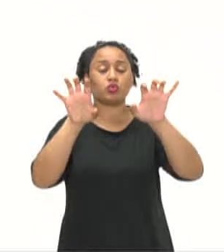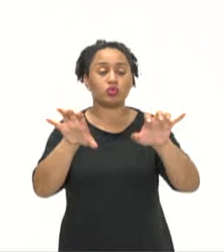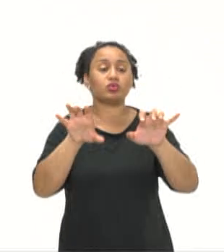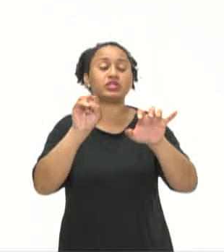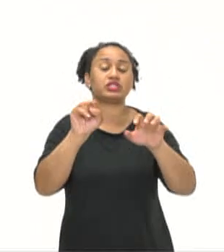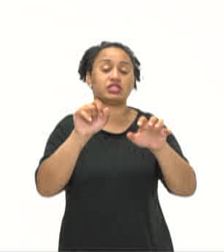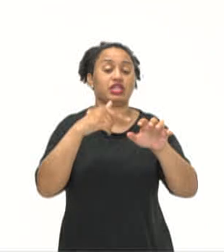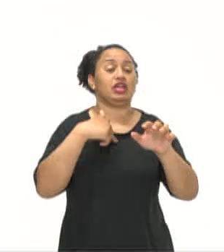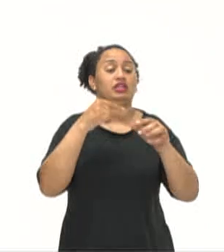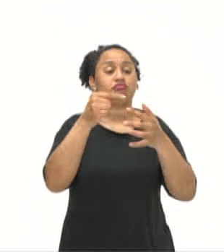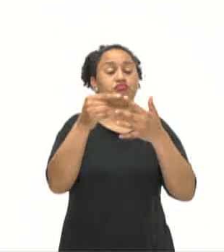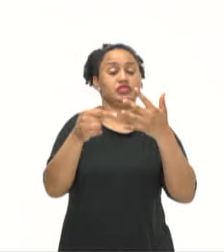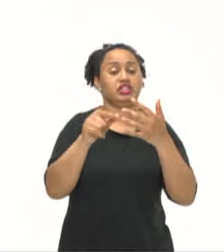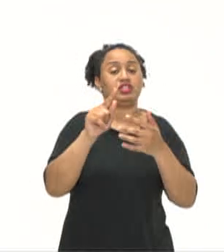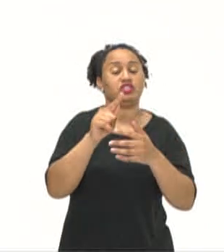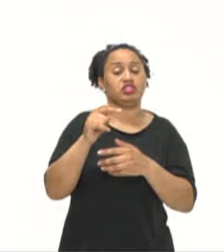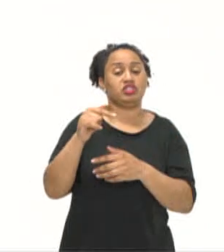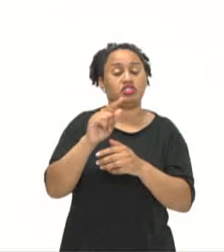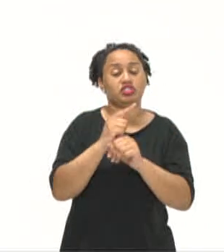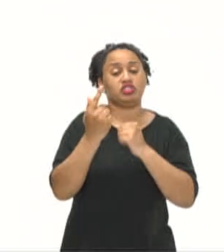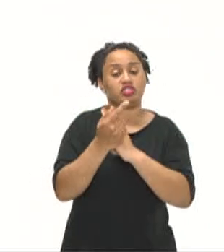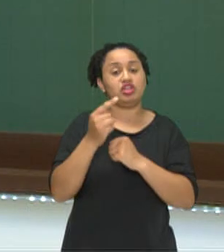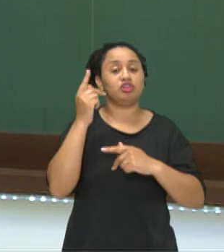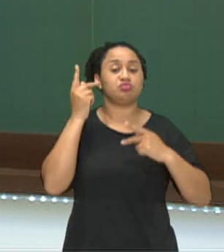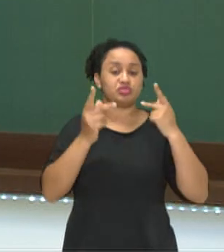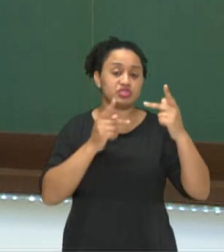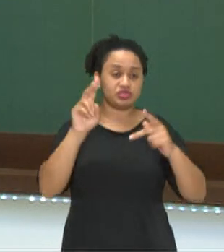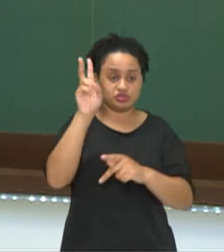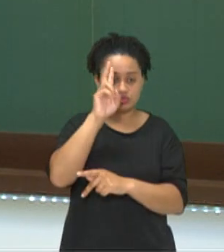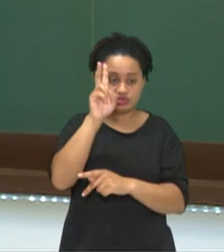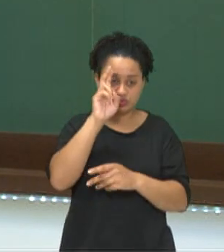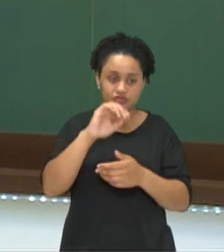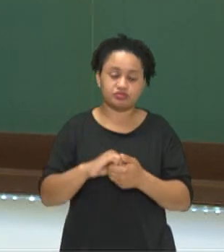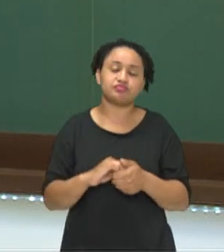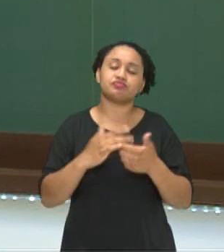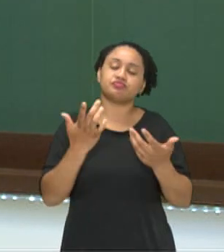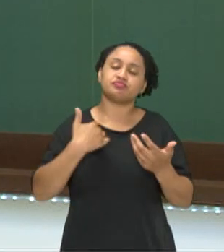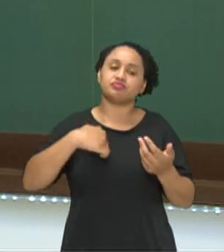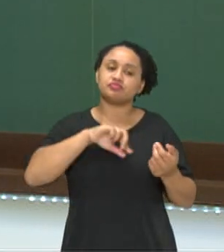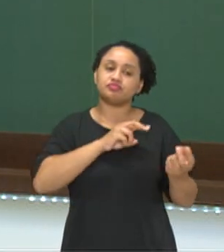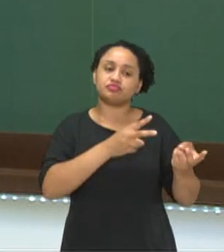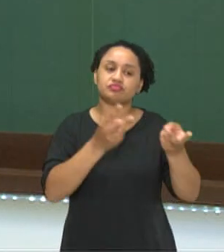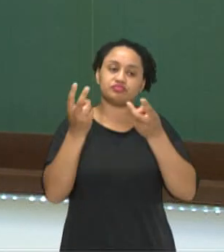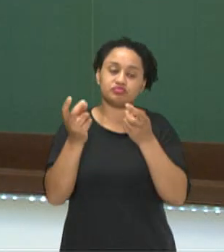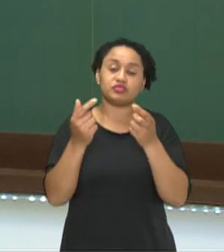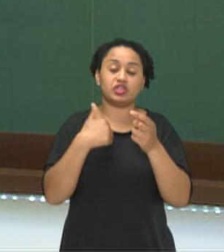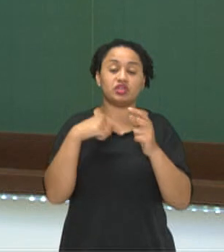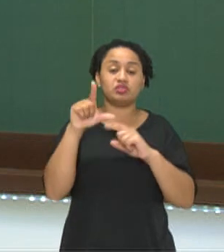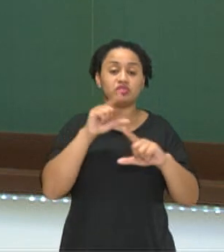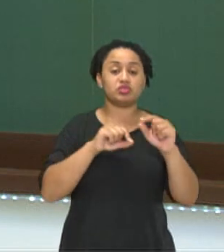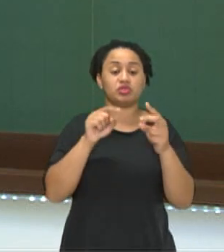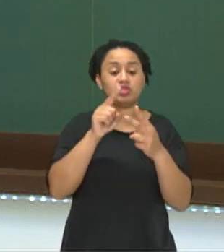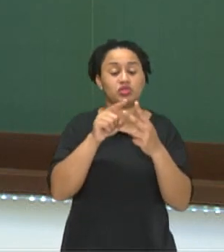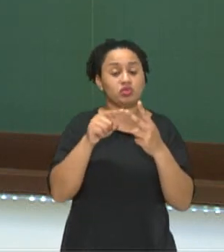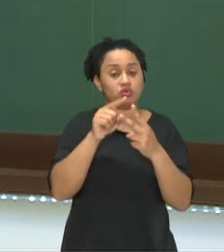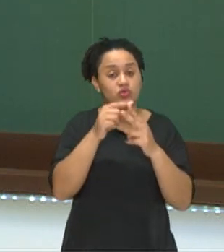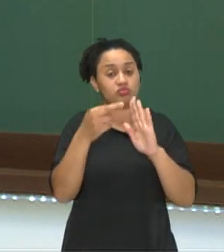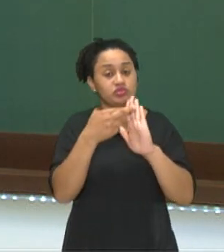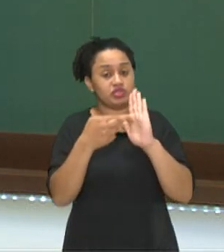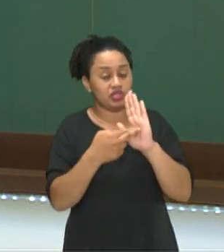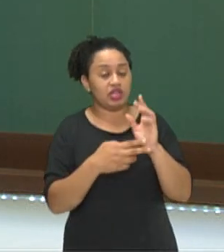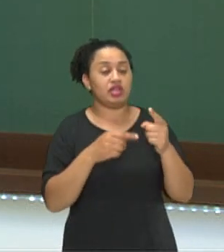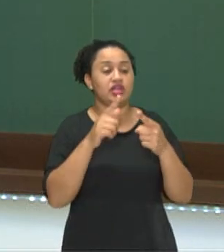utilizamos critérios geopolíticos e históricos. Então a gente vai perceber que eu selecionei aqui dois critérios,